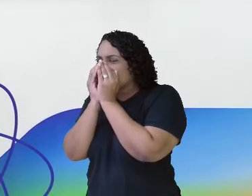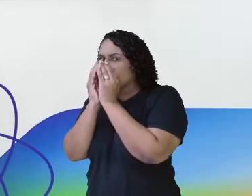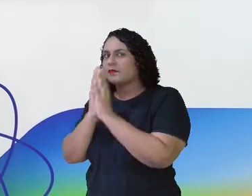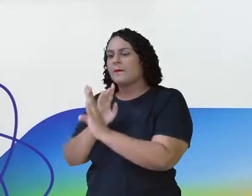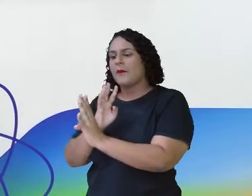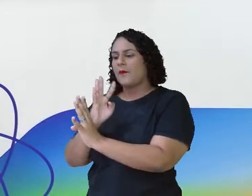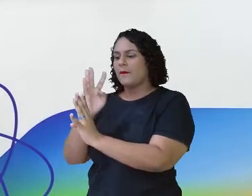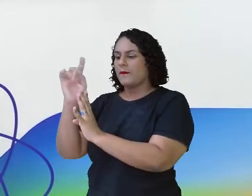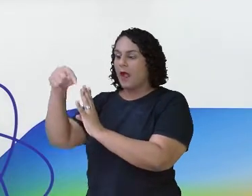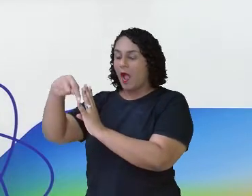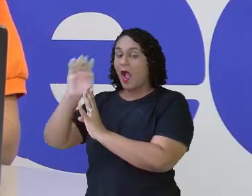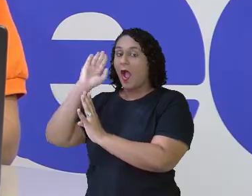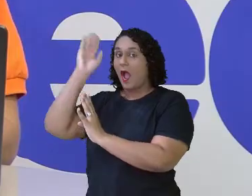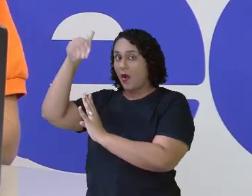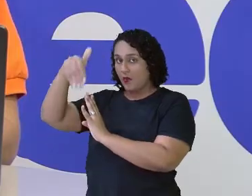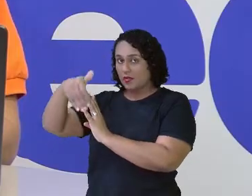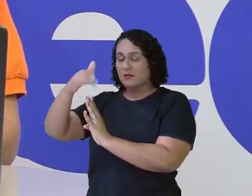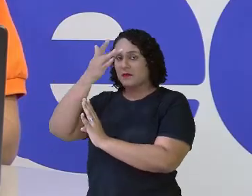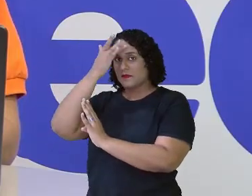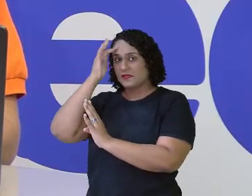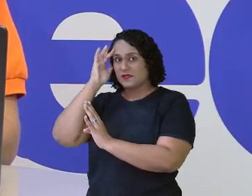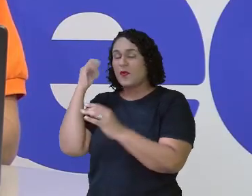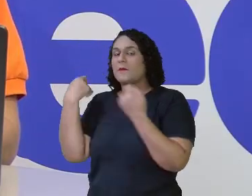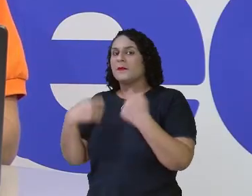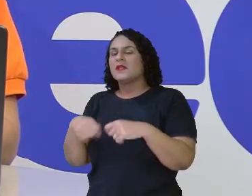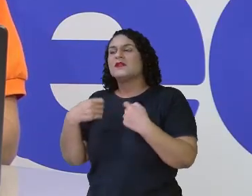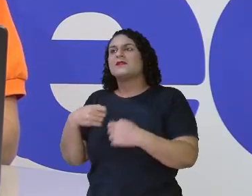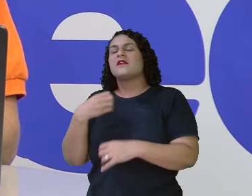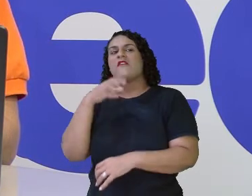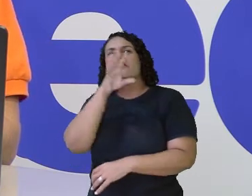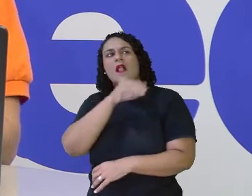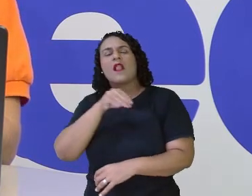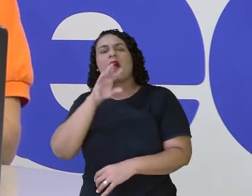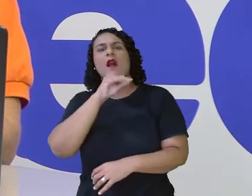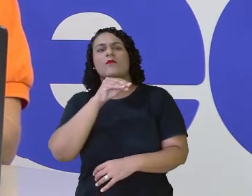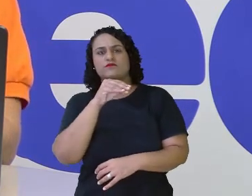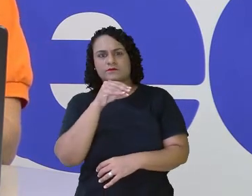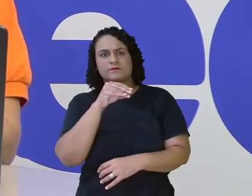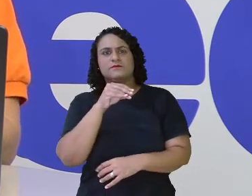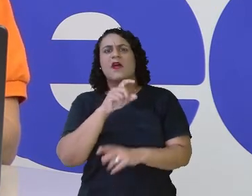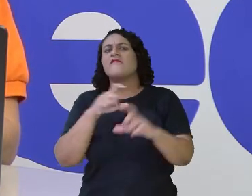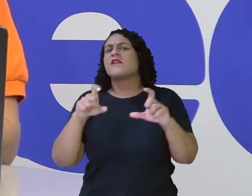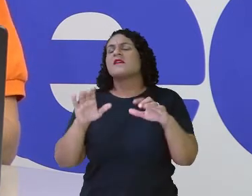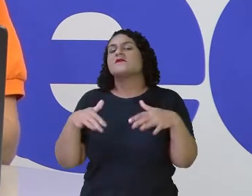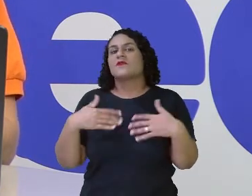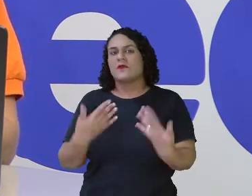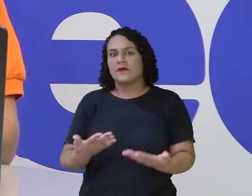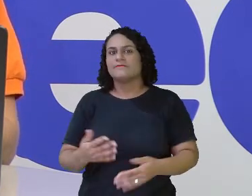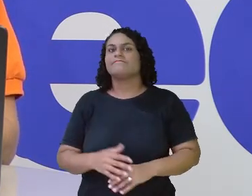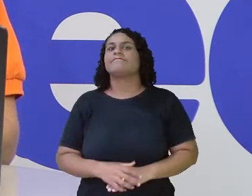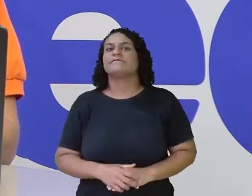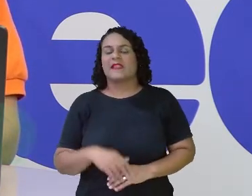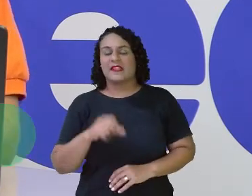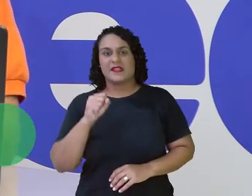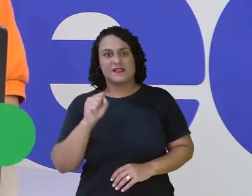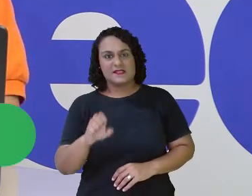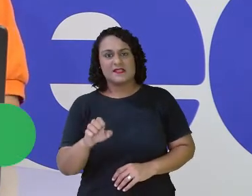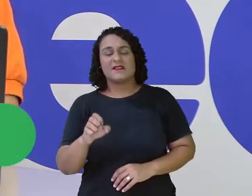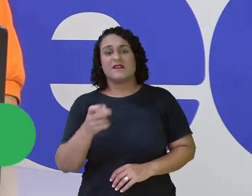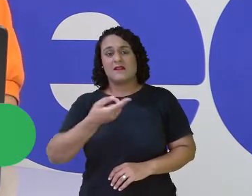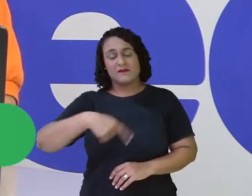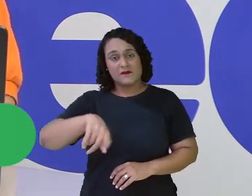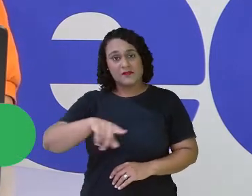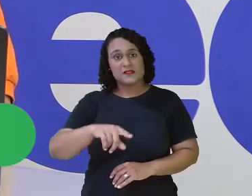tem nada a ver. Eu acho que é a melhor forma de exemplificar a questão do conto, essa de quem conta um conto aumenta um ponto. Porque se